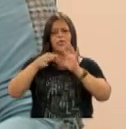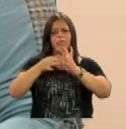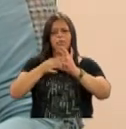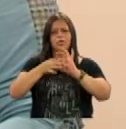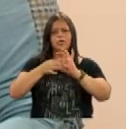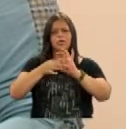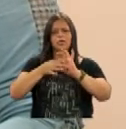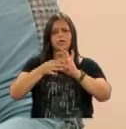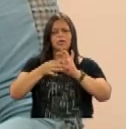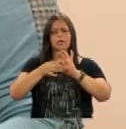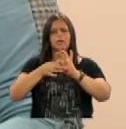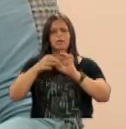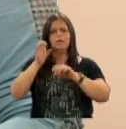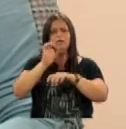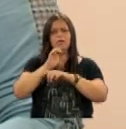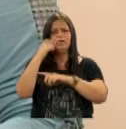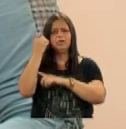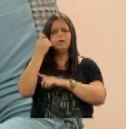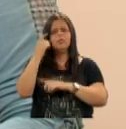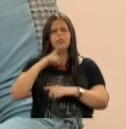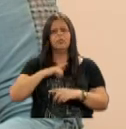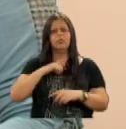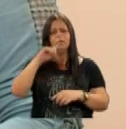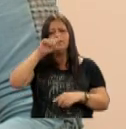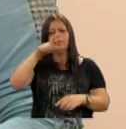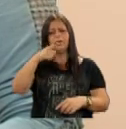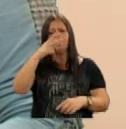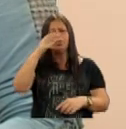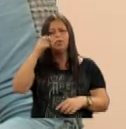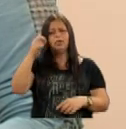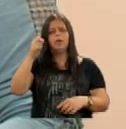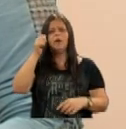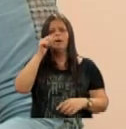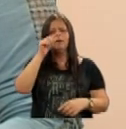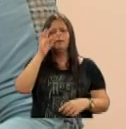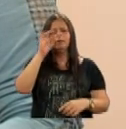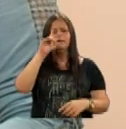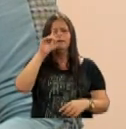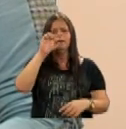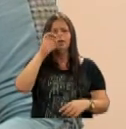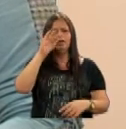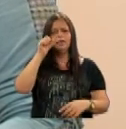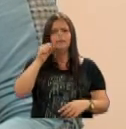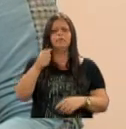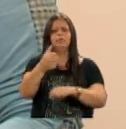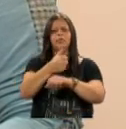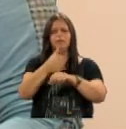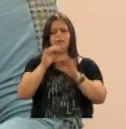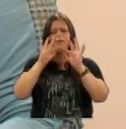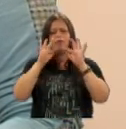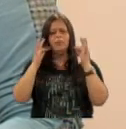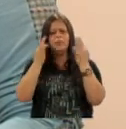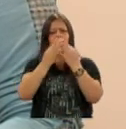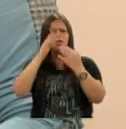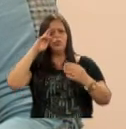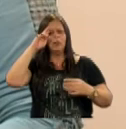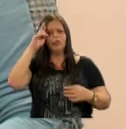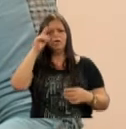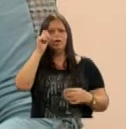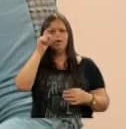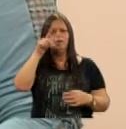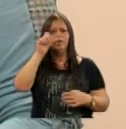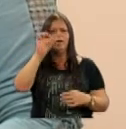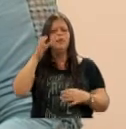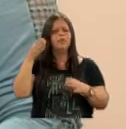do sul tivemos aproximadamente 1.200 entre atletas profissionais familiares diretoria das apaes que se